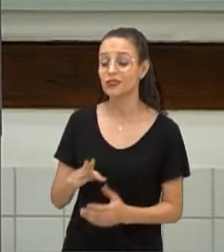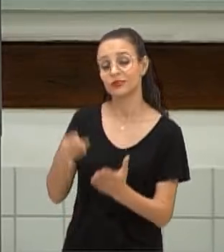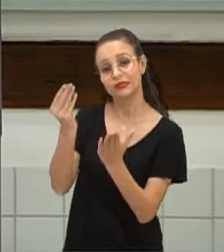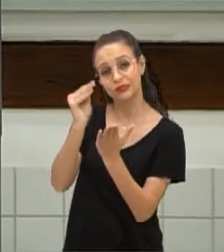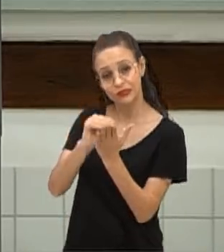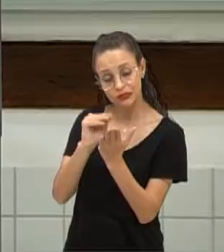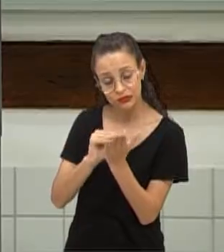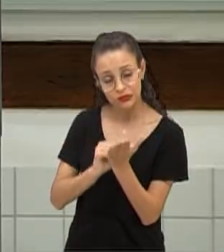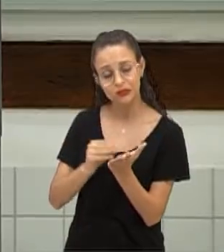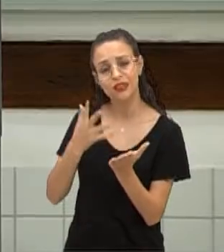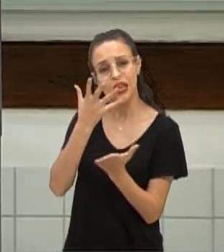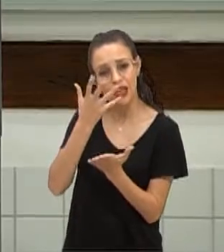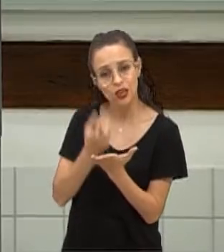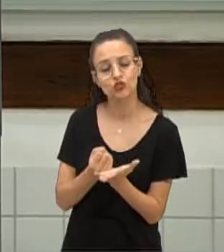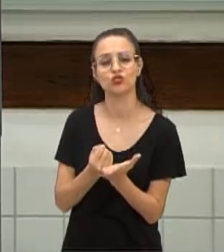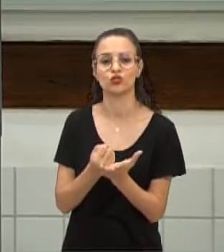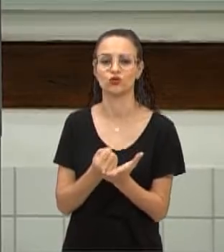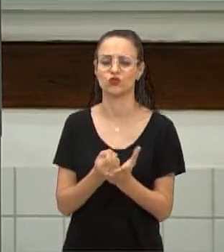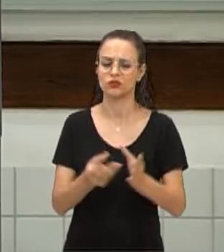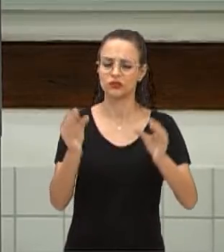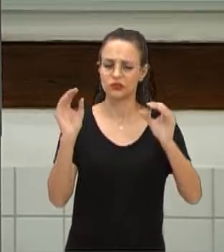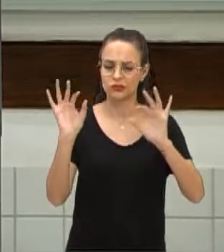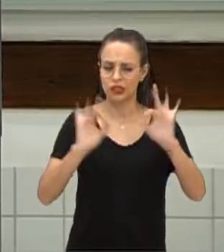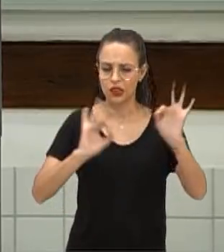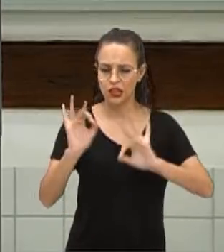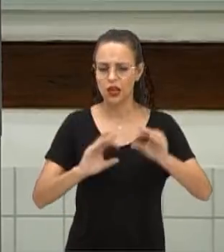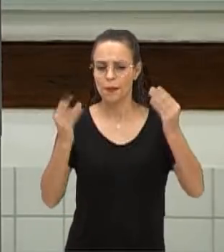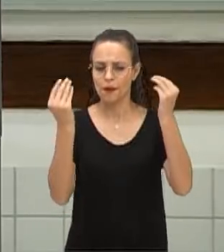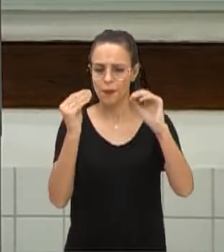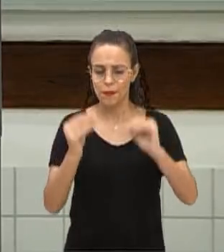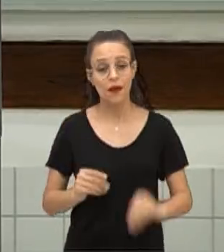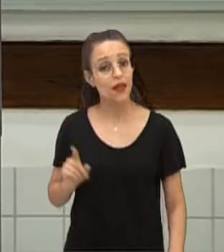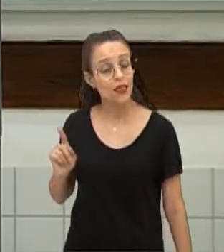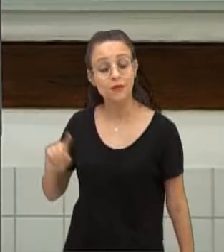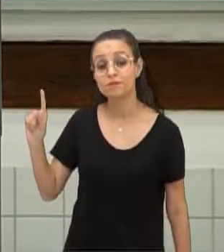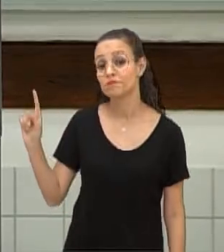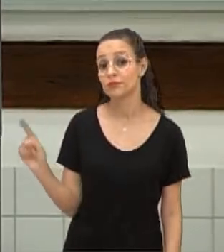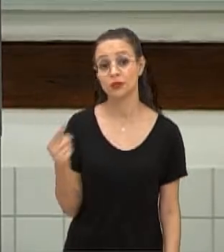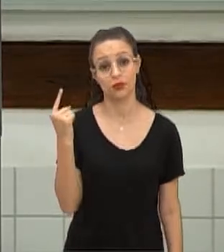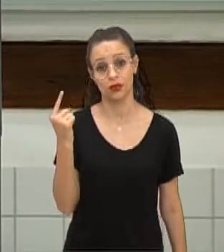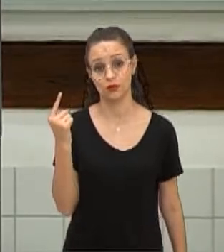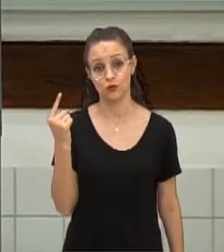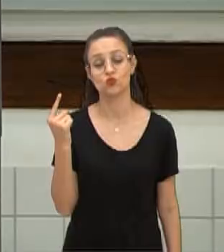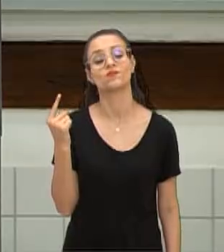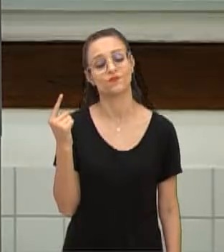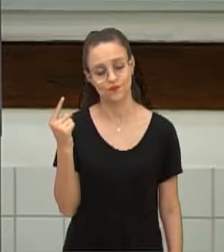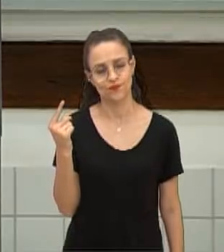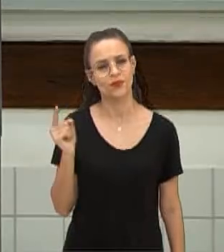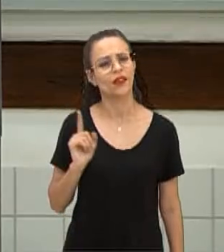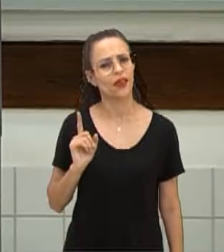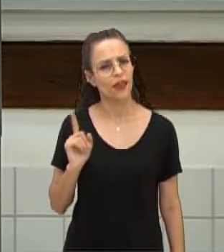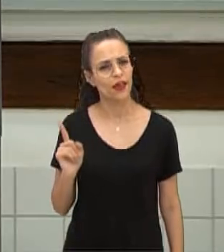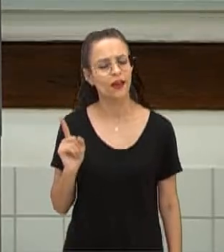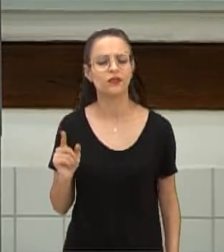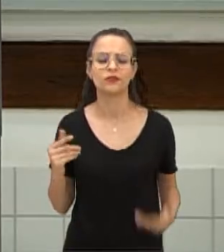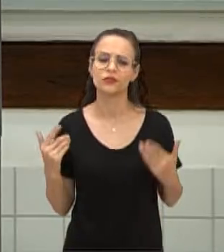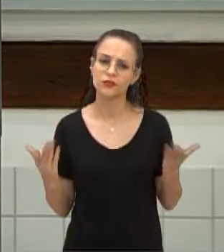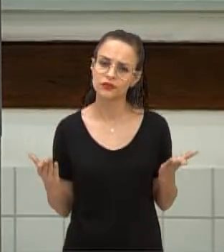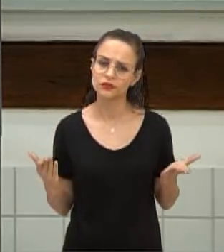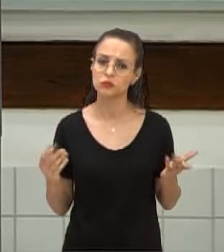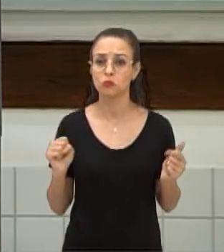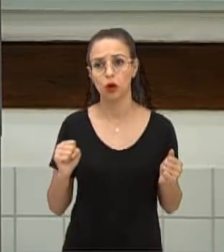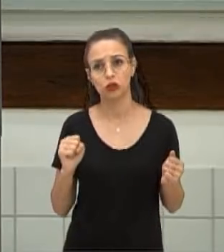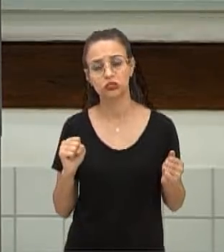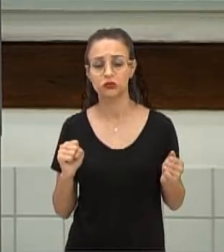catalogasse, que tivesse a capacidade de organizar essas ideias. E o Lamarck foi o primeiro a fazer isso. Talvez ele tenha